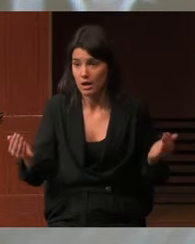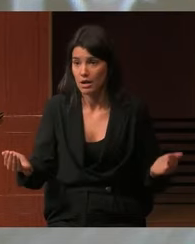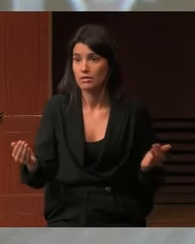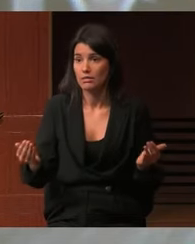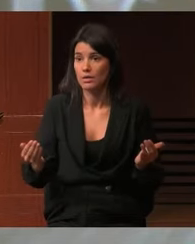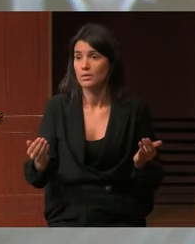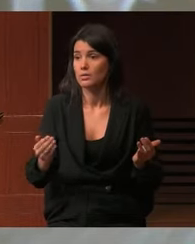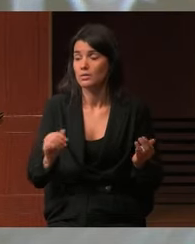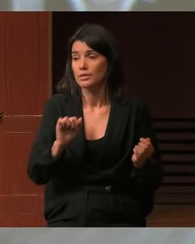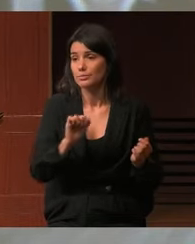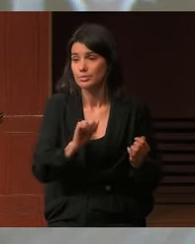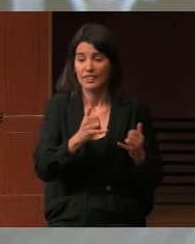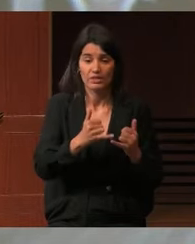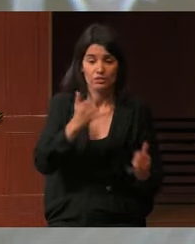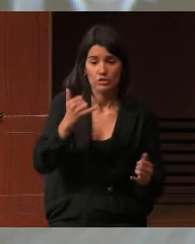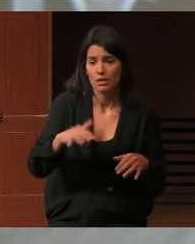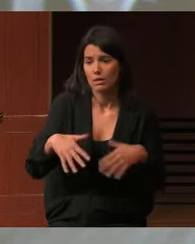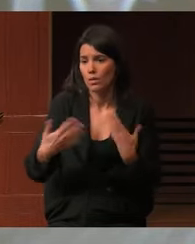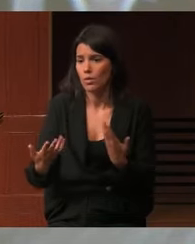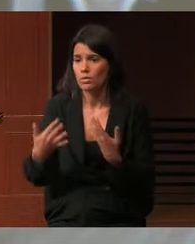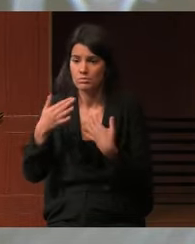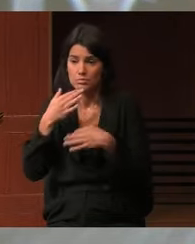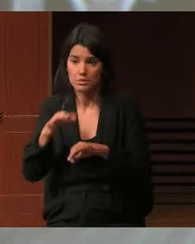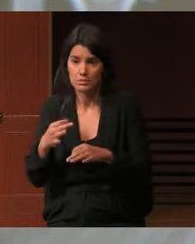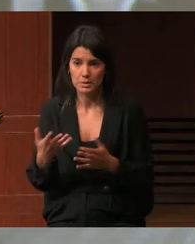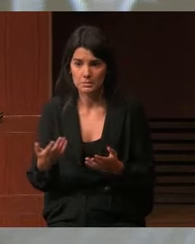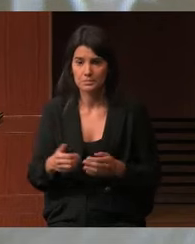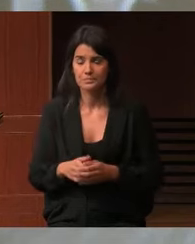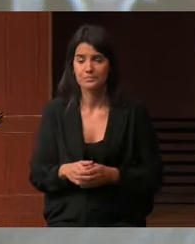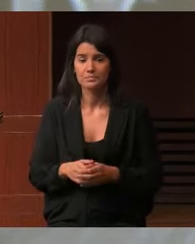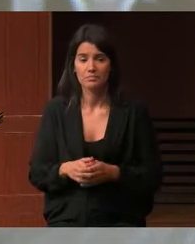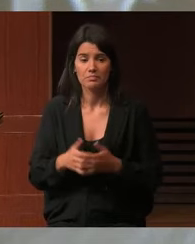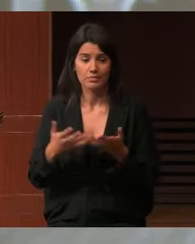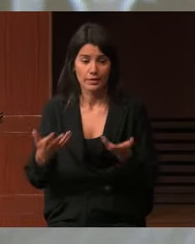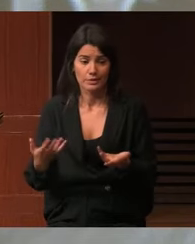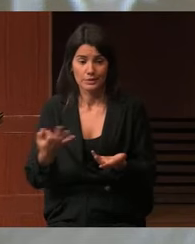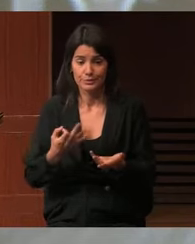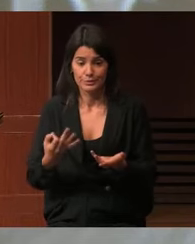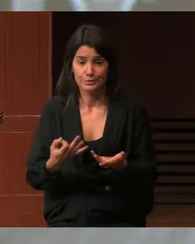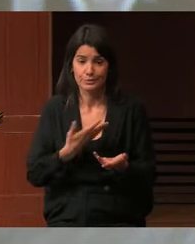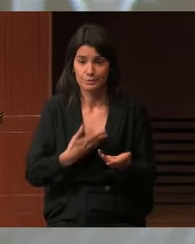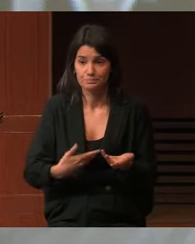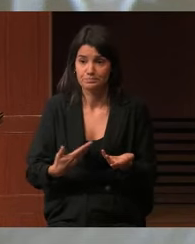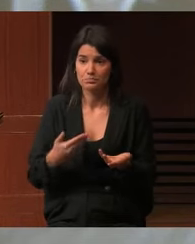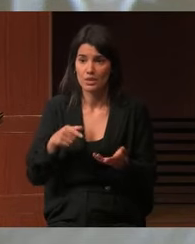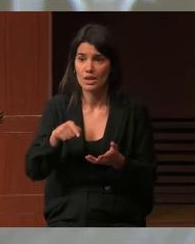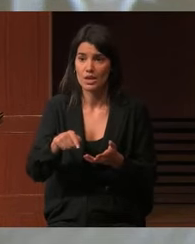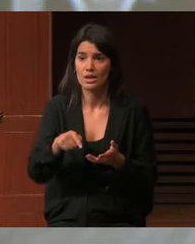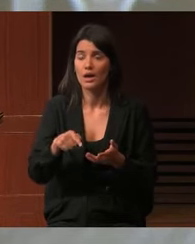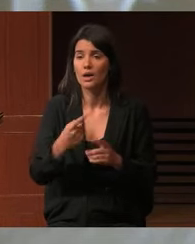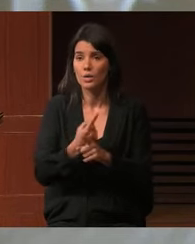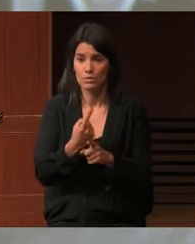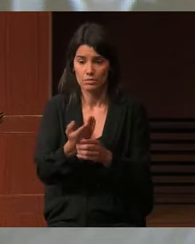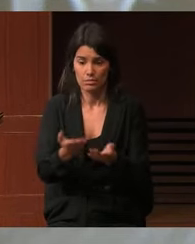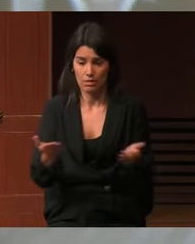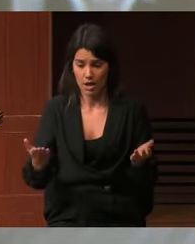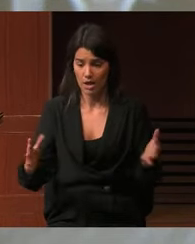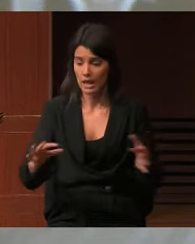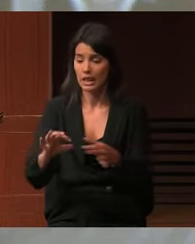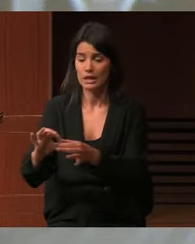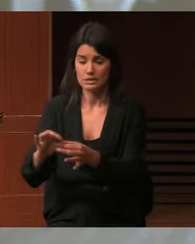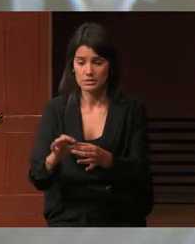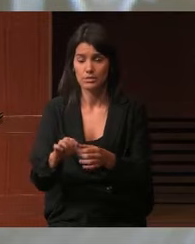analógicos, sejam eles digitais. E a relação que efetivamente estes elementos entre si